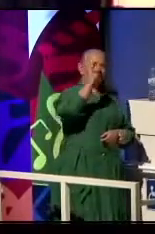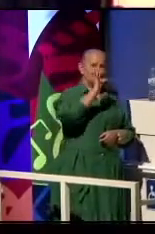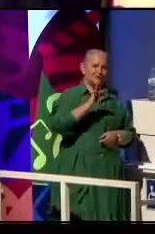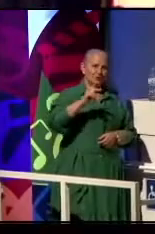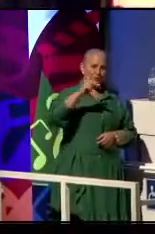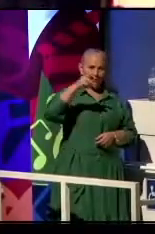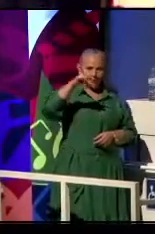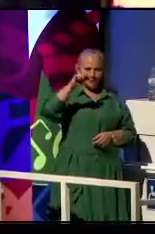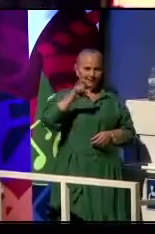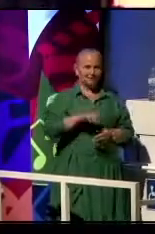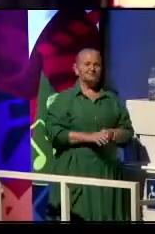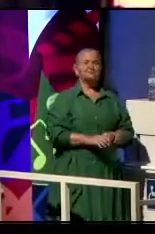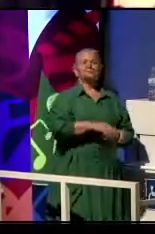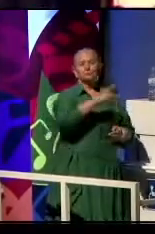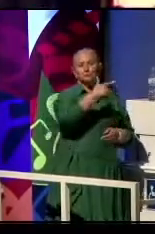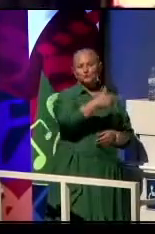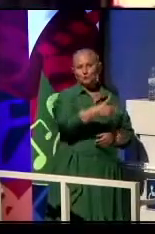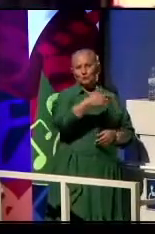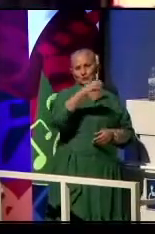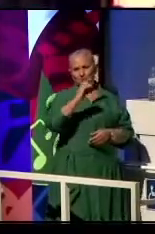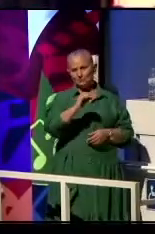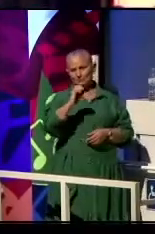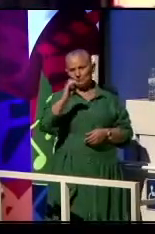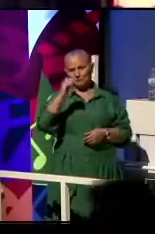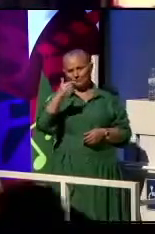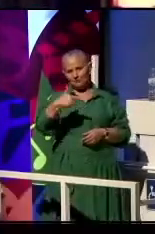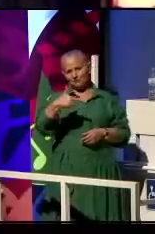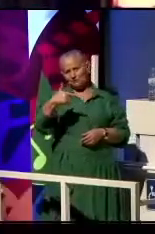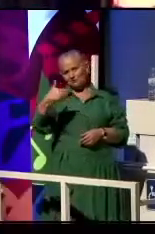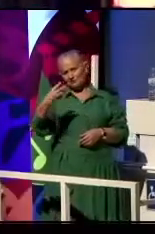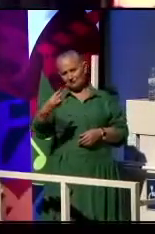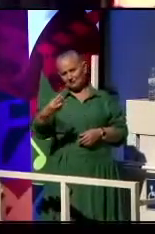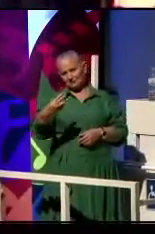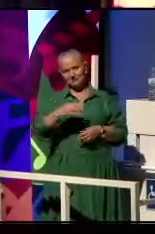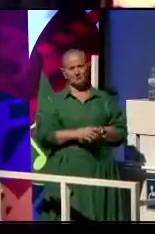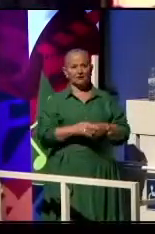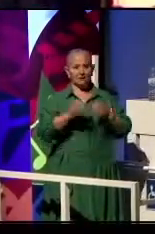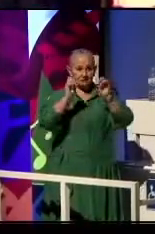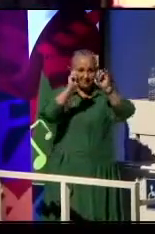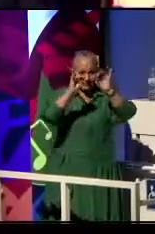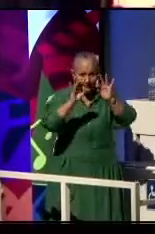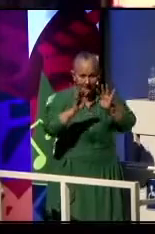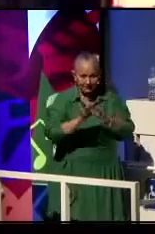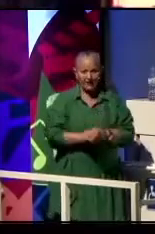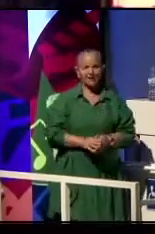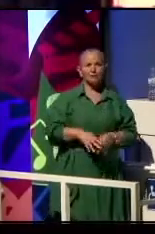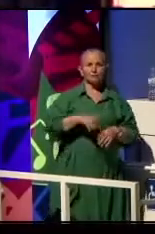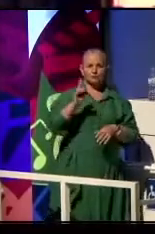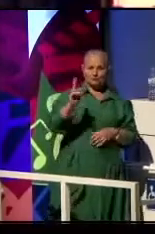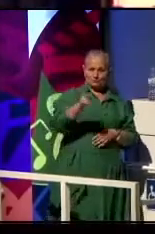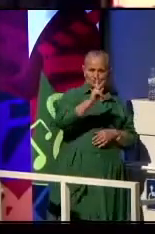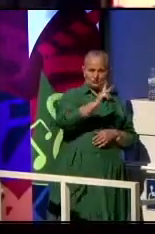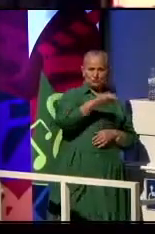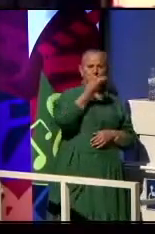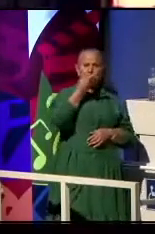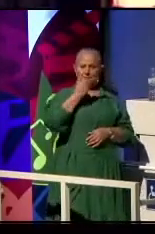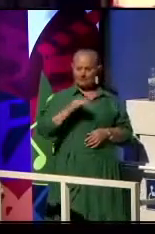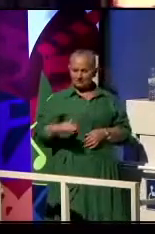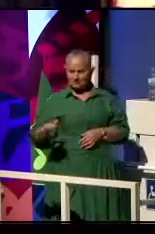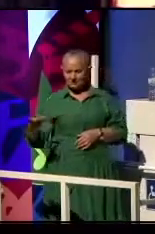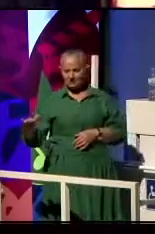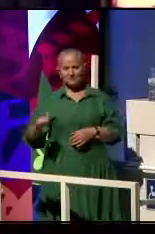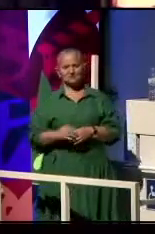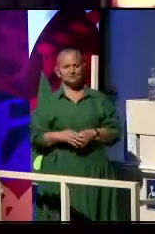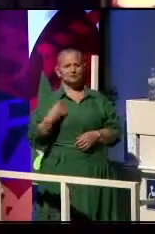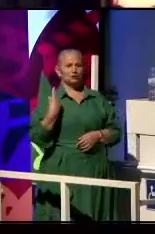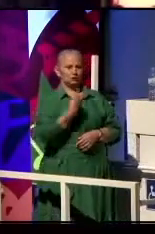aqui. Com prazer. Tá? Para dar essa palestra para os professores e para as crianças, depois a gente faz os acertos aí,